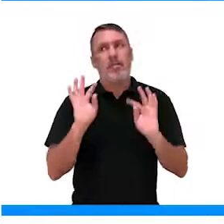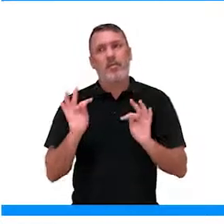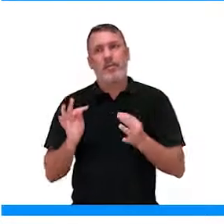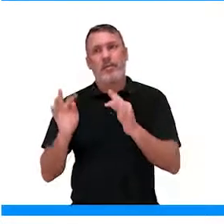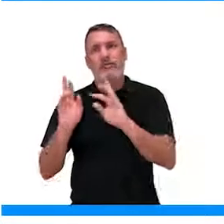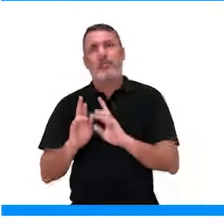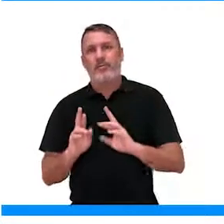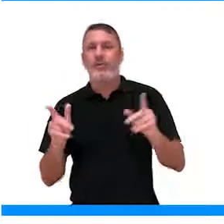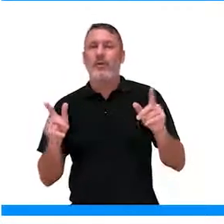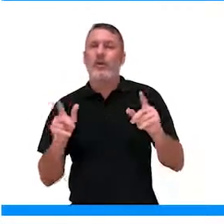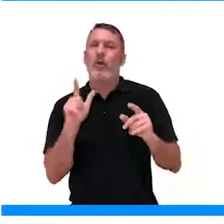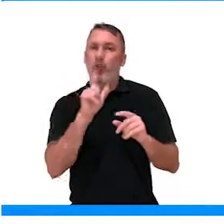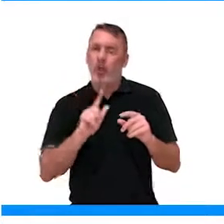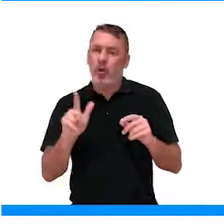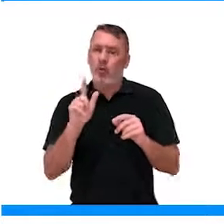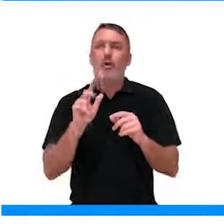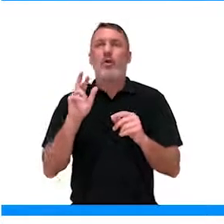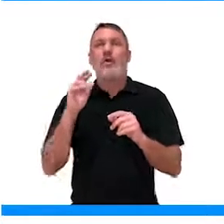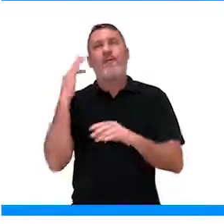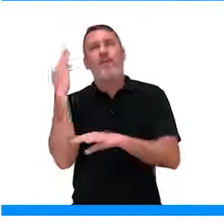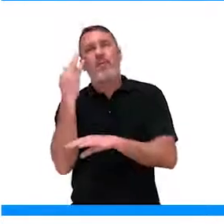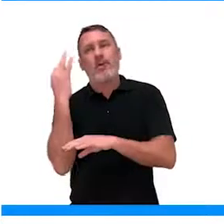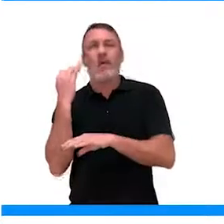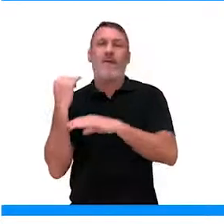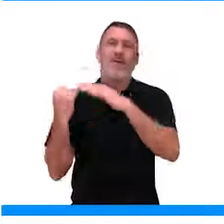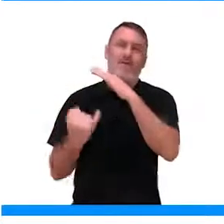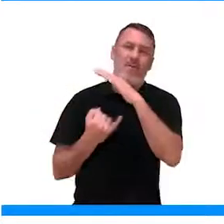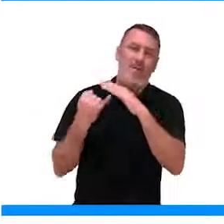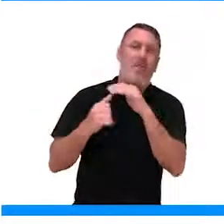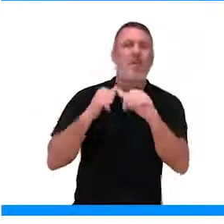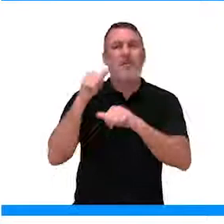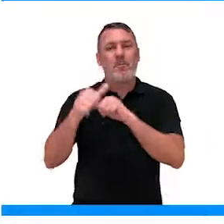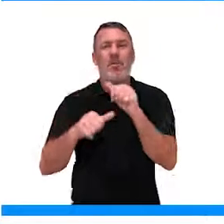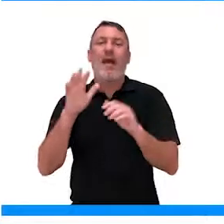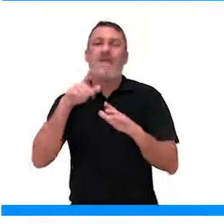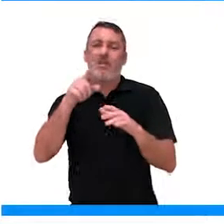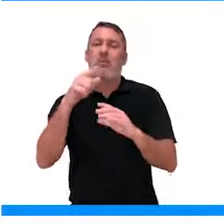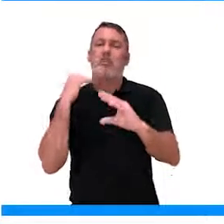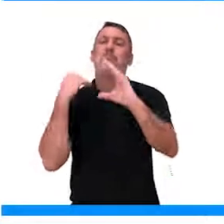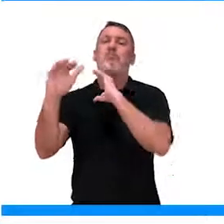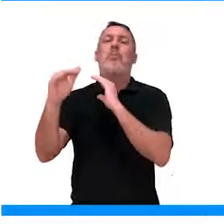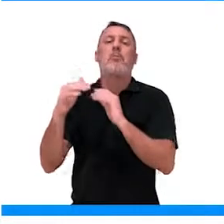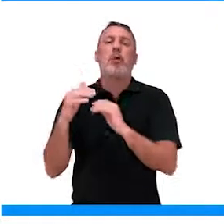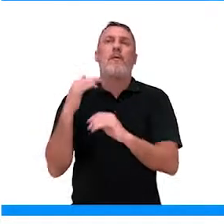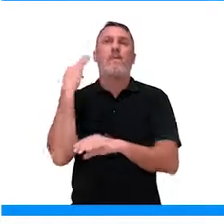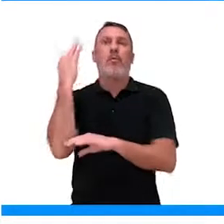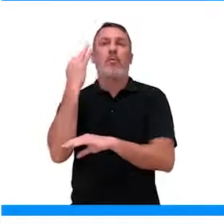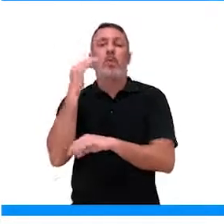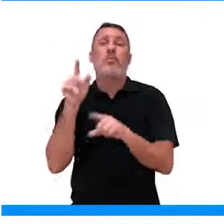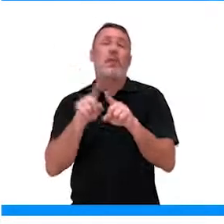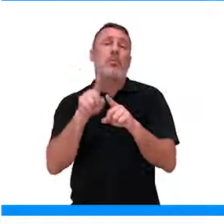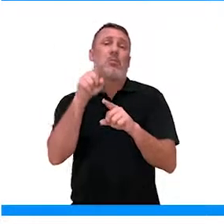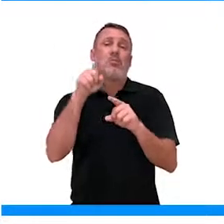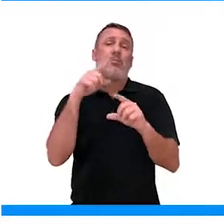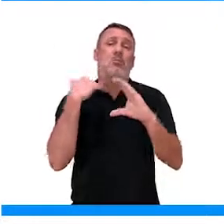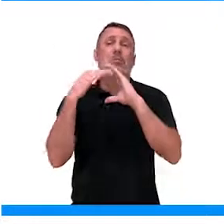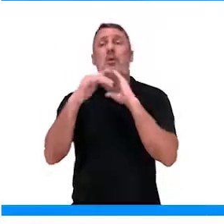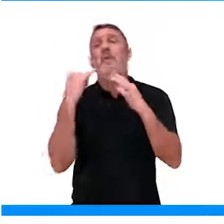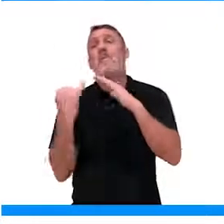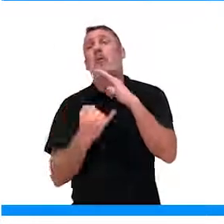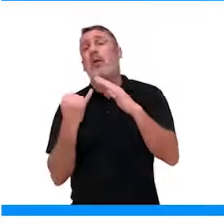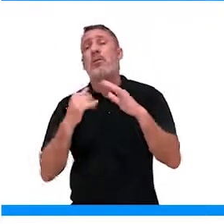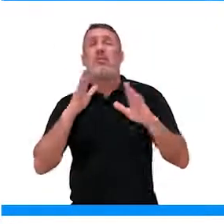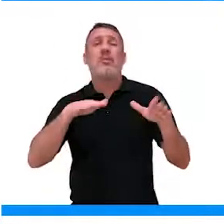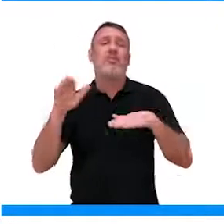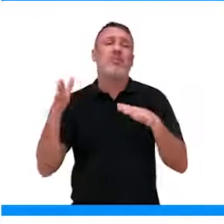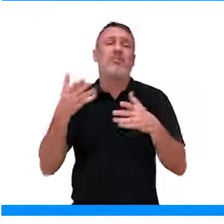a tecnologia, muitas coisas se tornaram mais formais quanto informais. Você pode mandar um e-mail tanto formal, empresarial, quanto mais